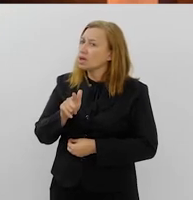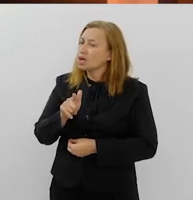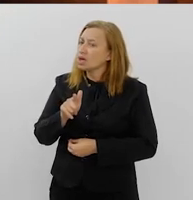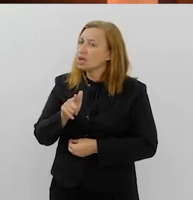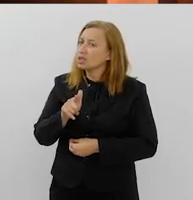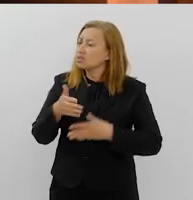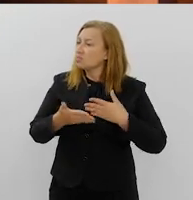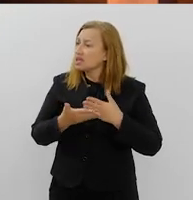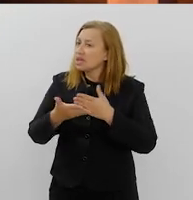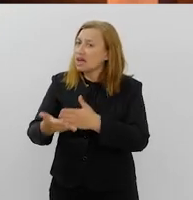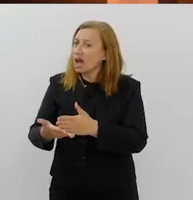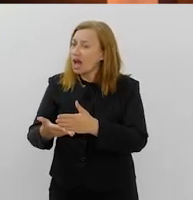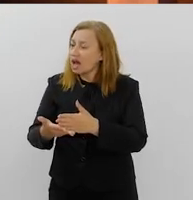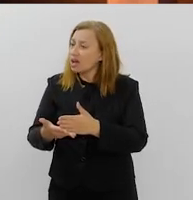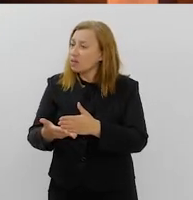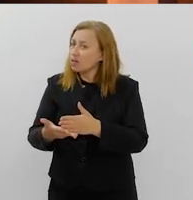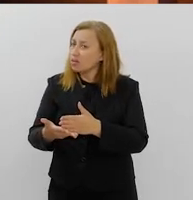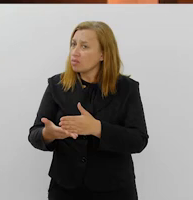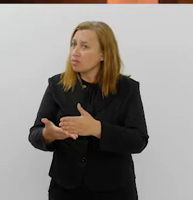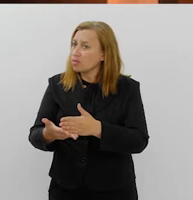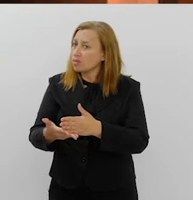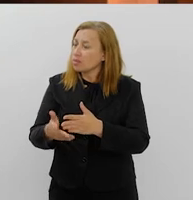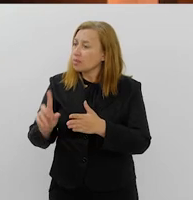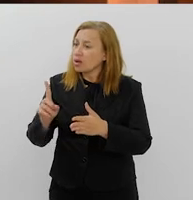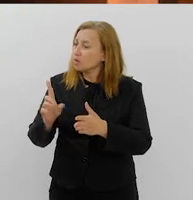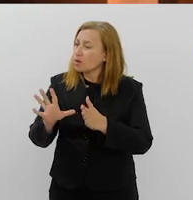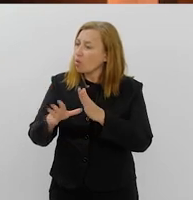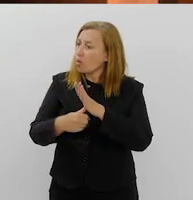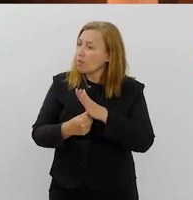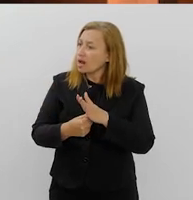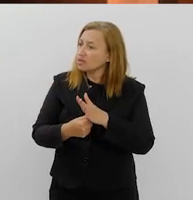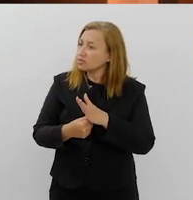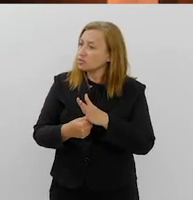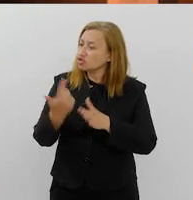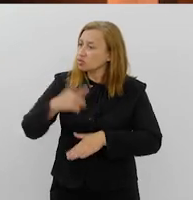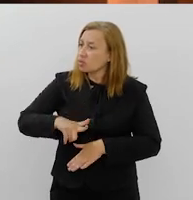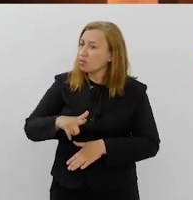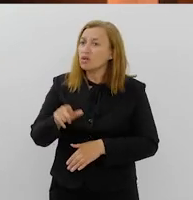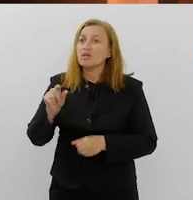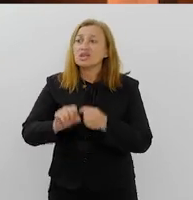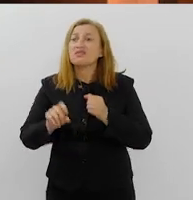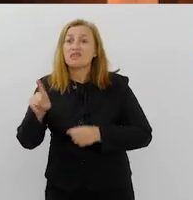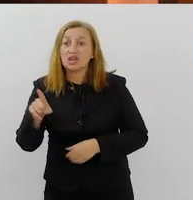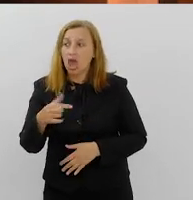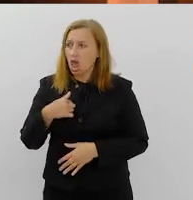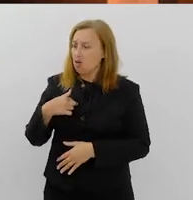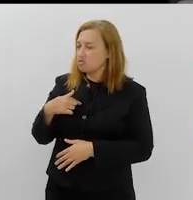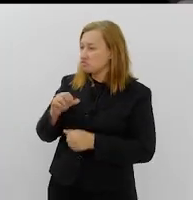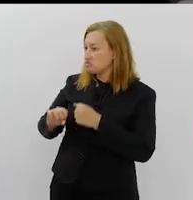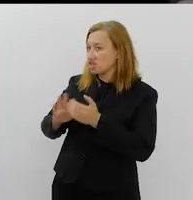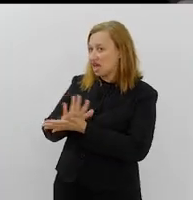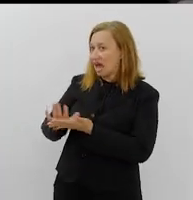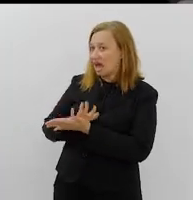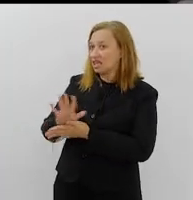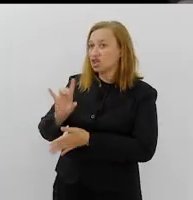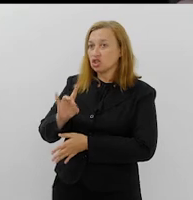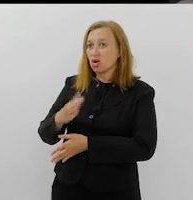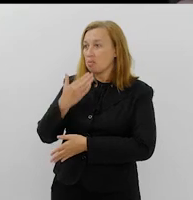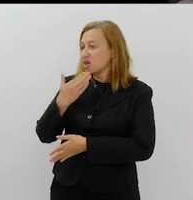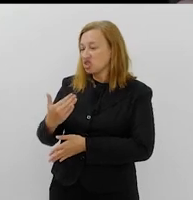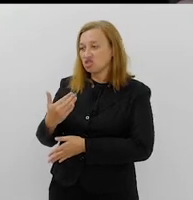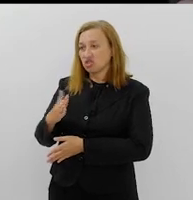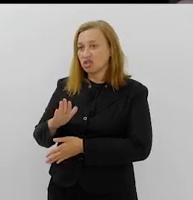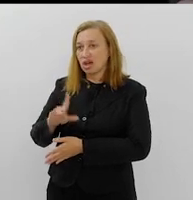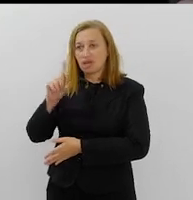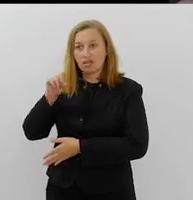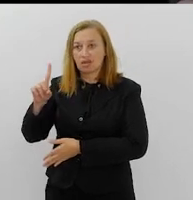Eles me escoltaram para fora da comunidade para que eu não fosse assaltado. O que você fez? Aí eu falei, eu não fiz nada,